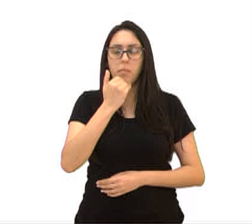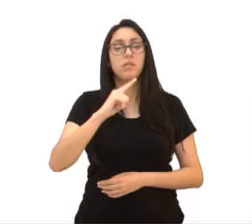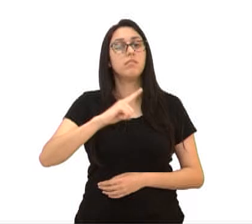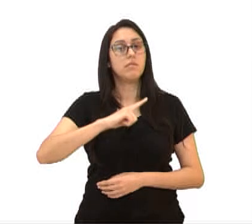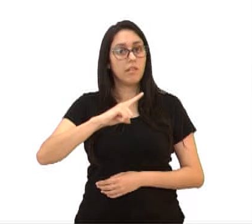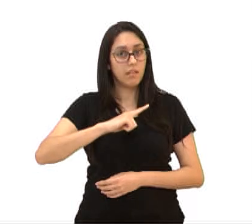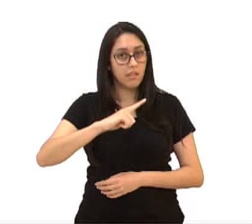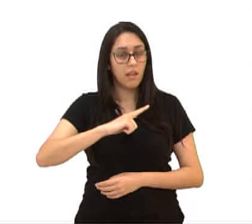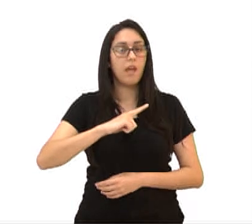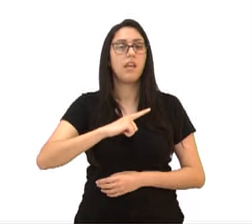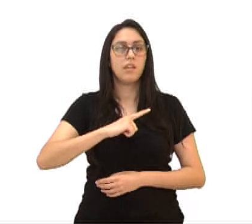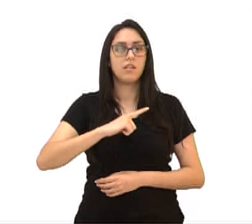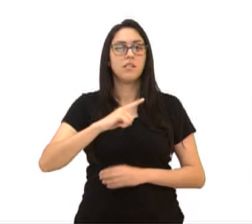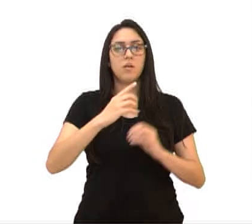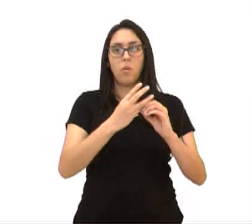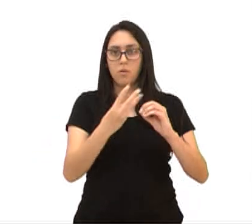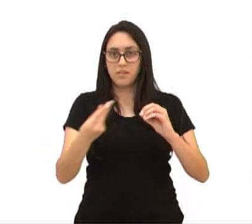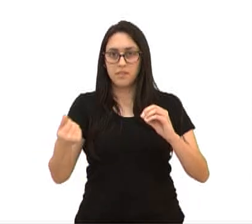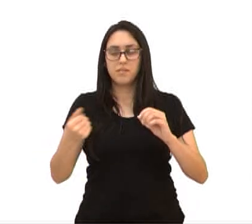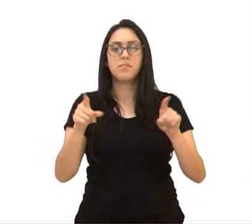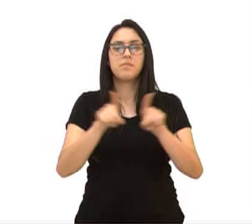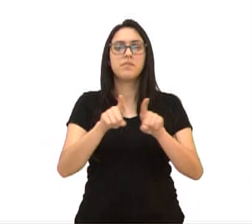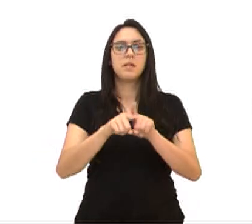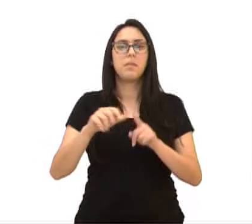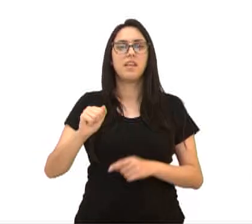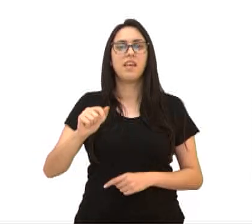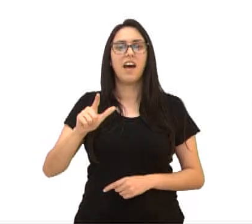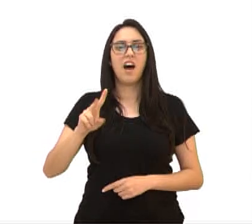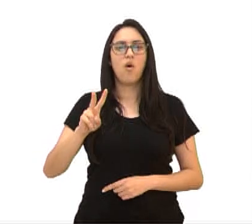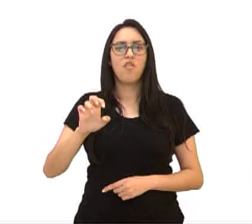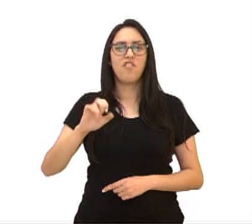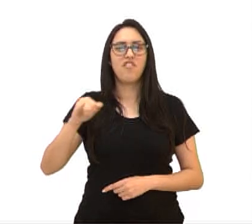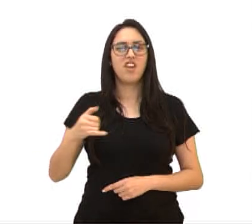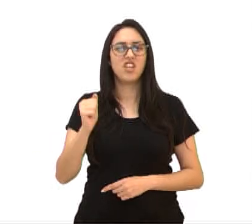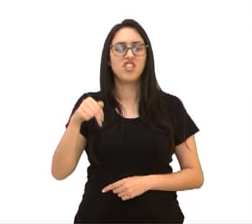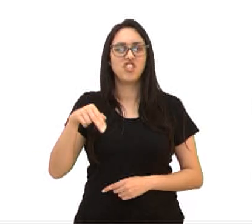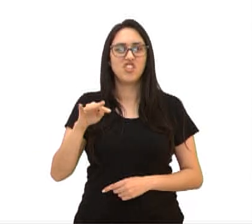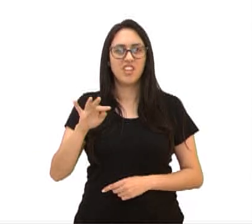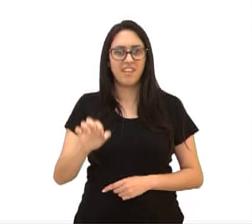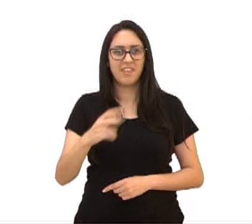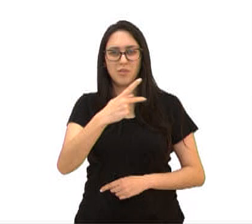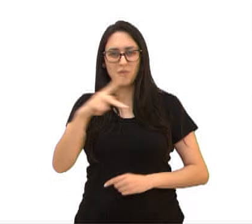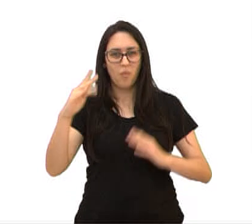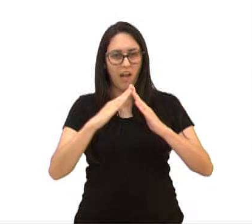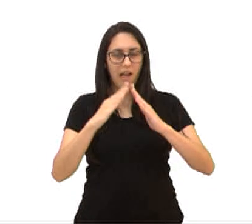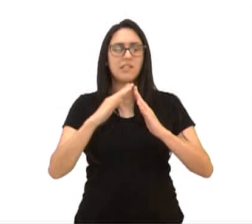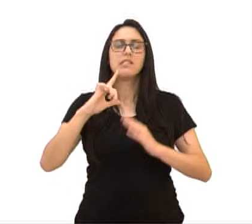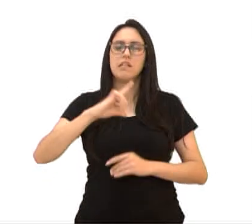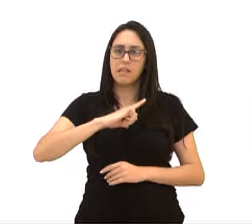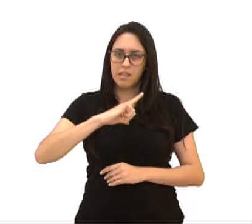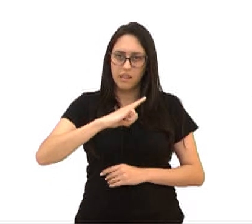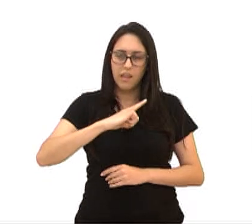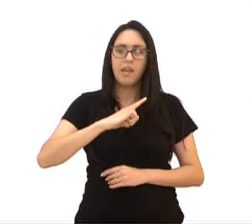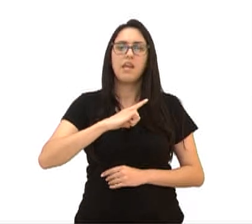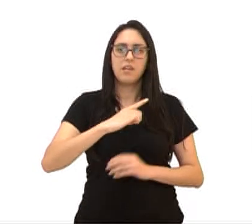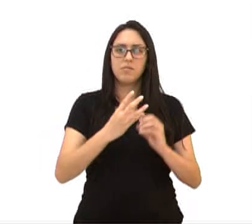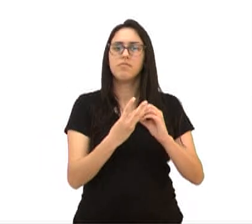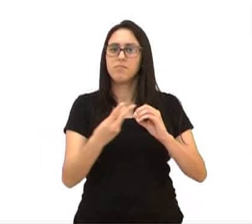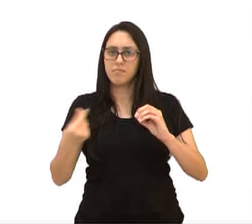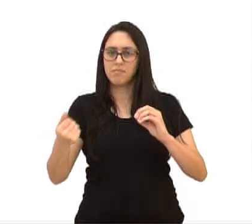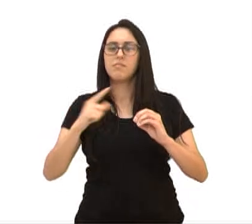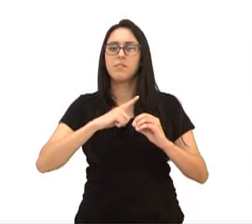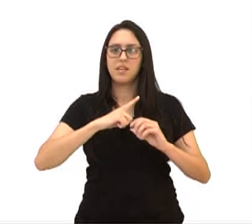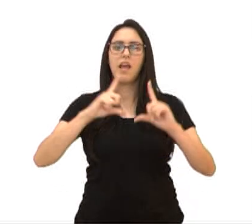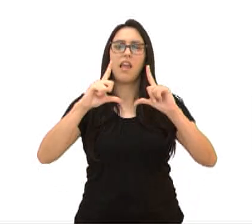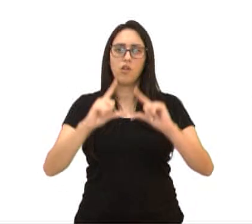um bom agente oxidante. Os alvejantes, de um modo geral, também são agentes oxidantes, ou seja, eles sofrem